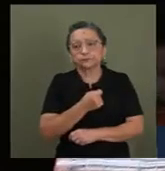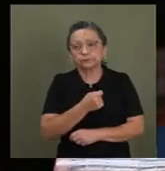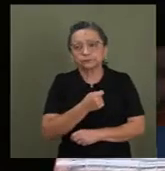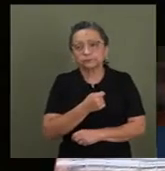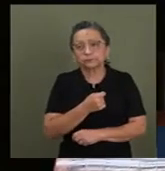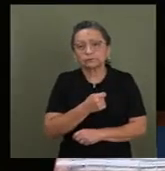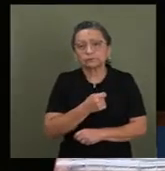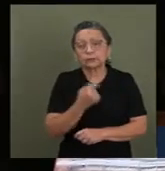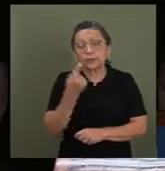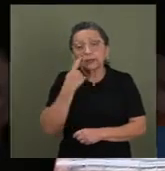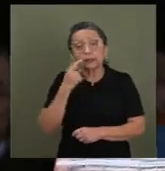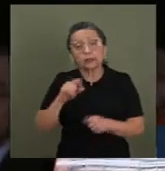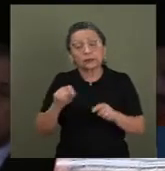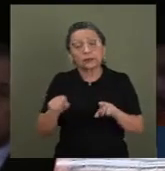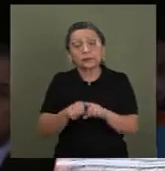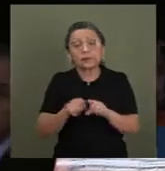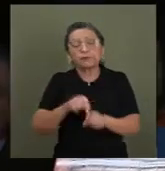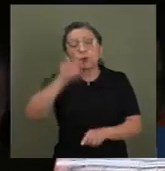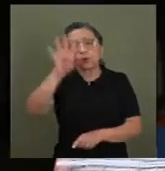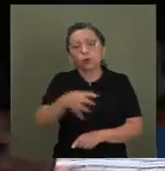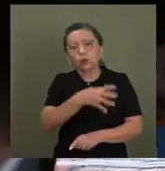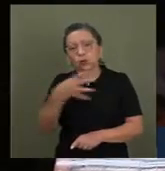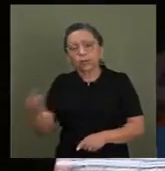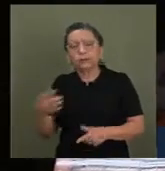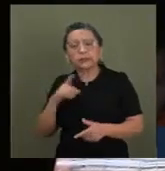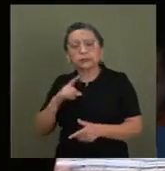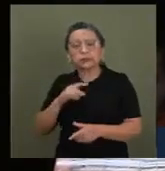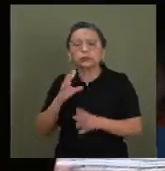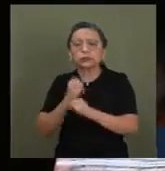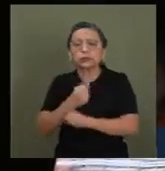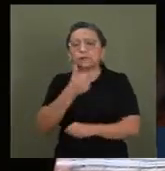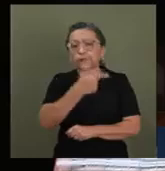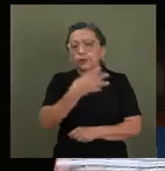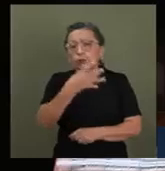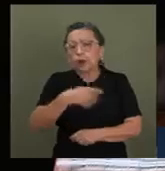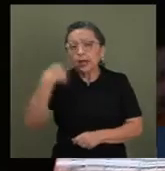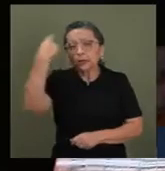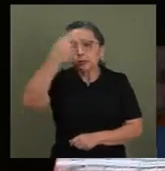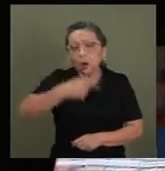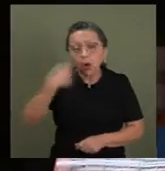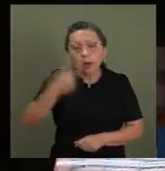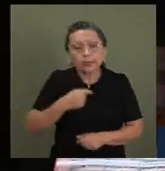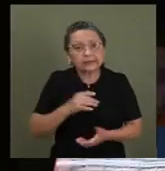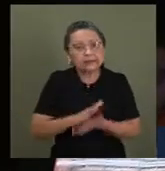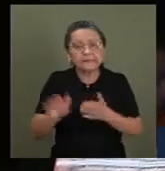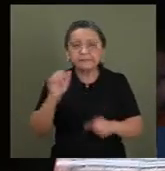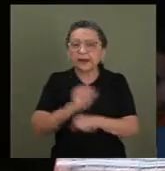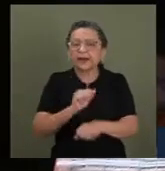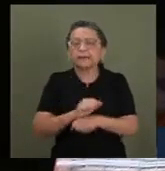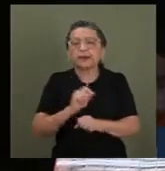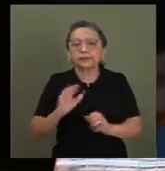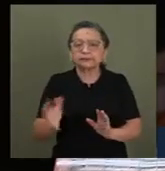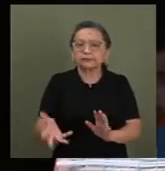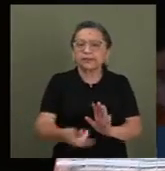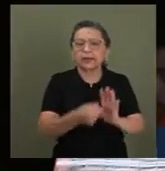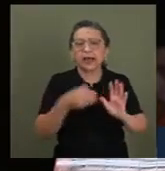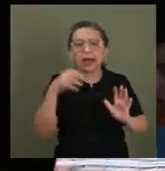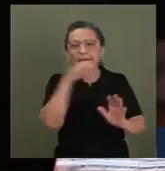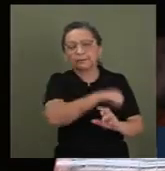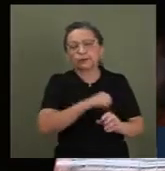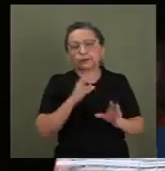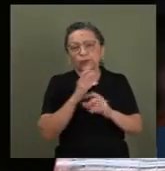Num cronograma, presidente, que ocupava as 24 horas do dia para acelerar a